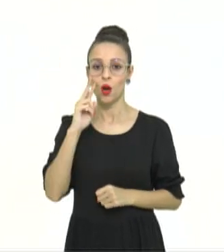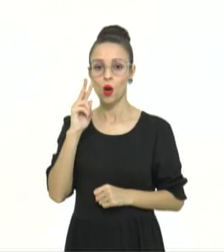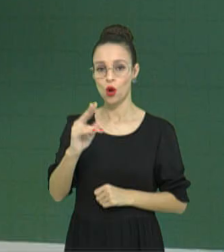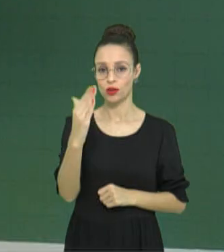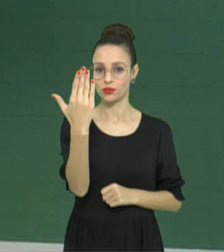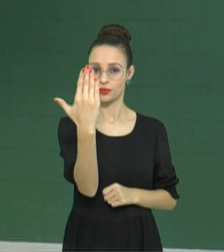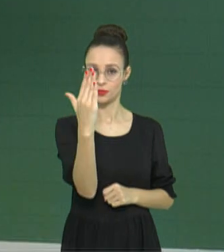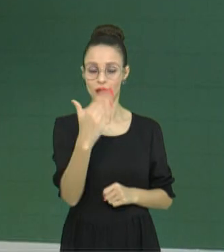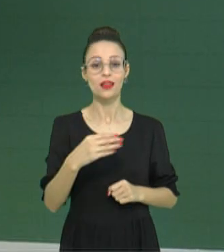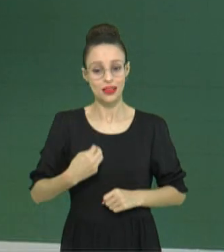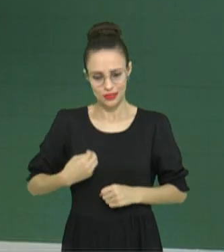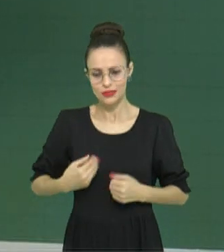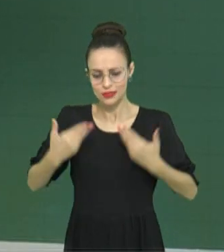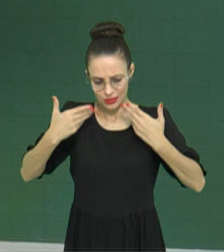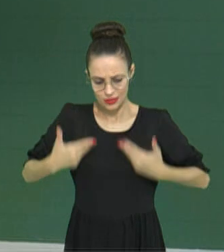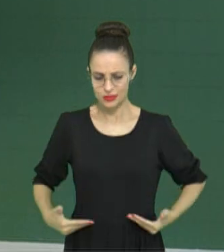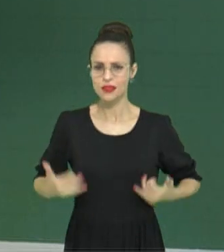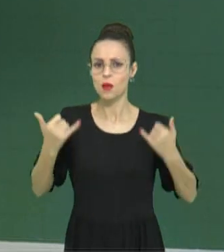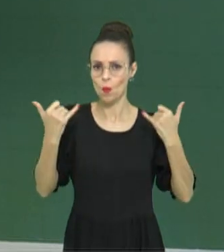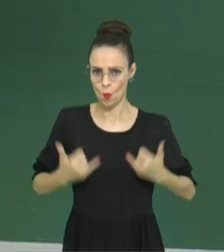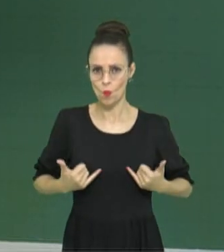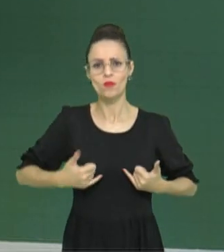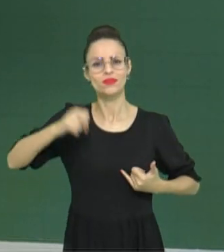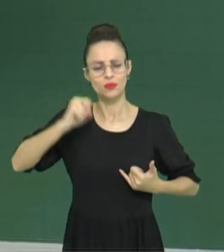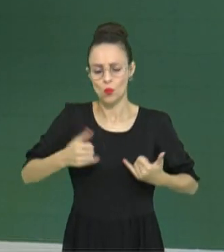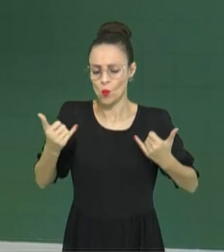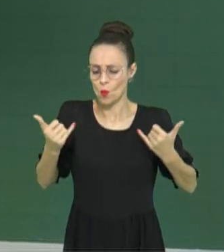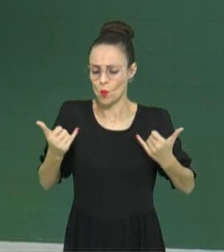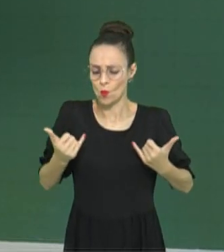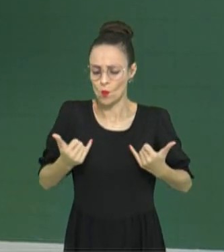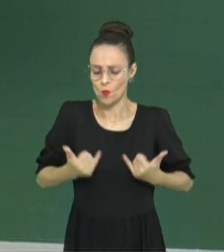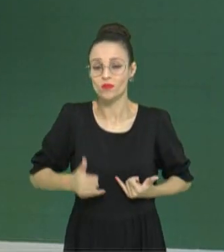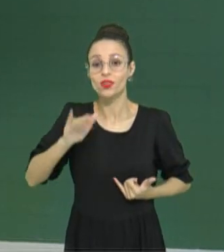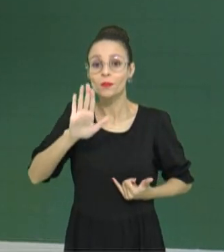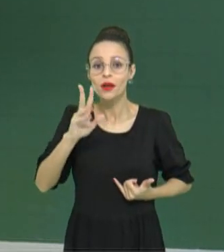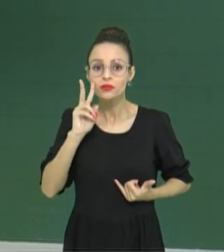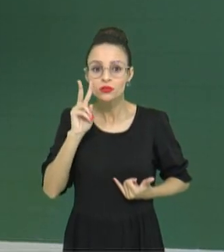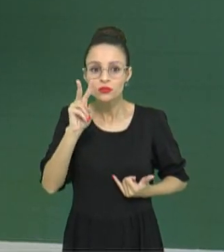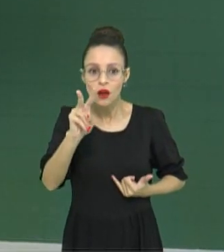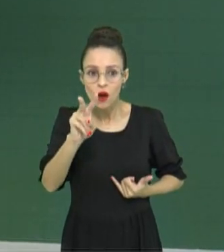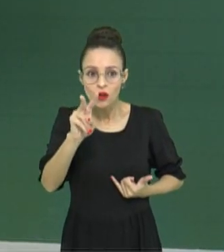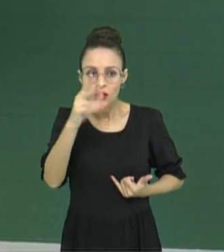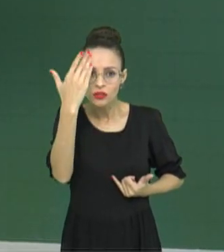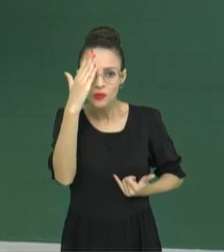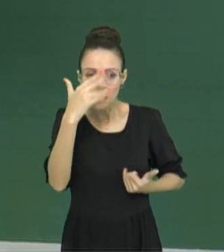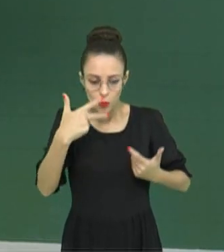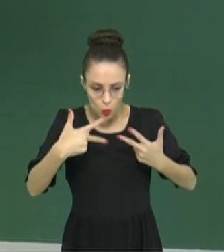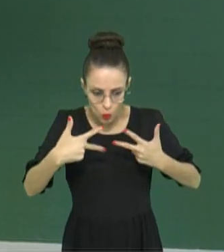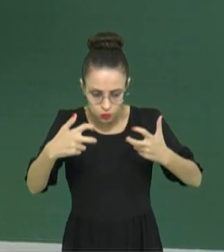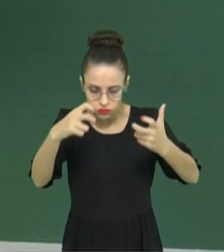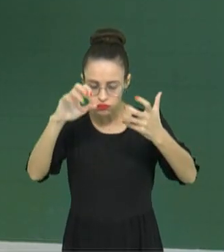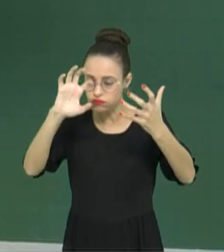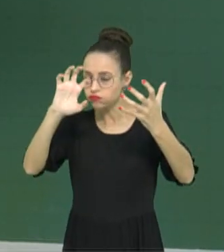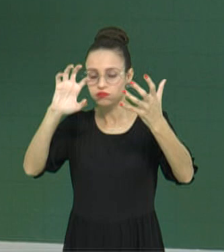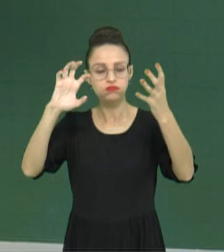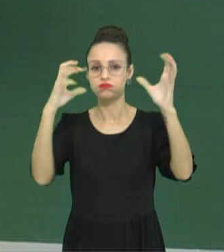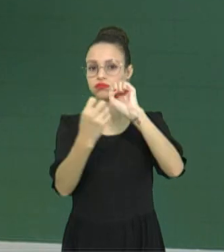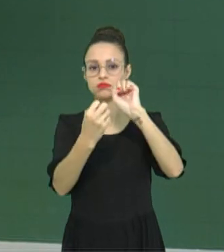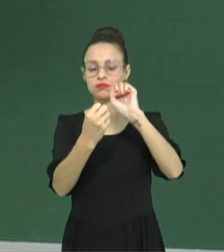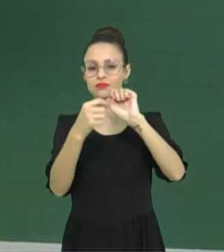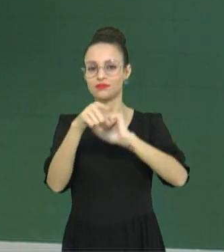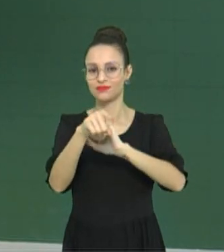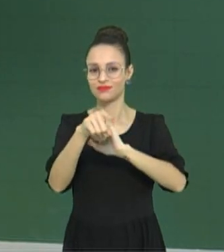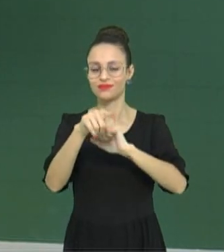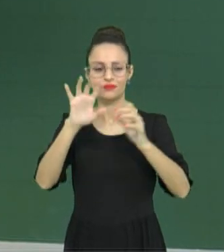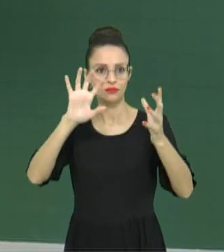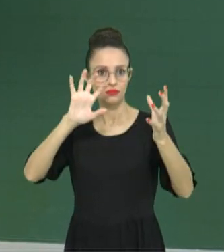espelho, ela está magra, muito magra, mas ainda assim ela se enxerga, né, quando se olha no espelho, a